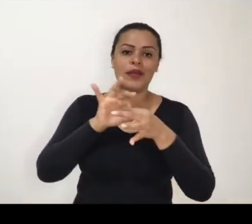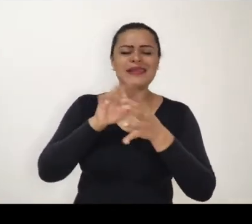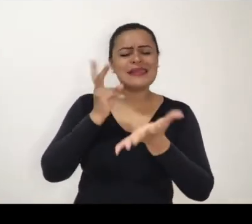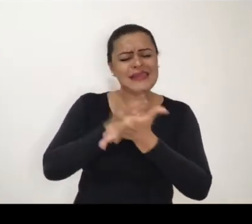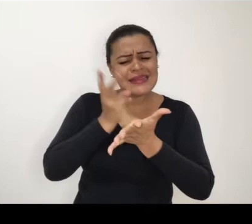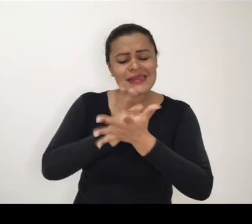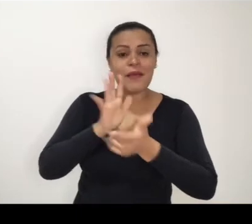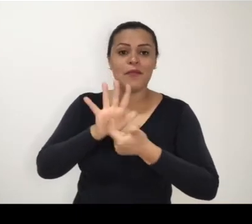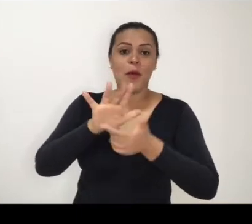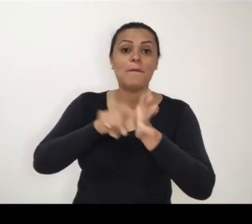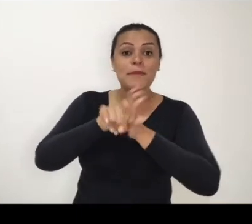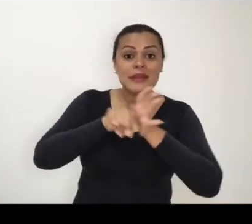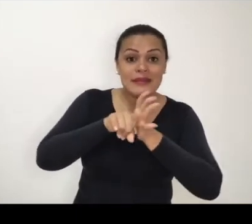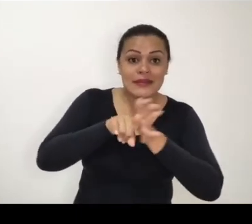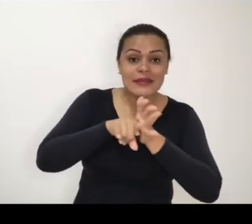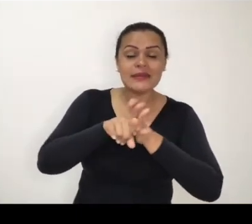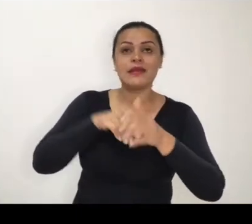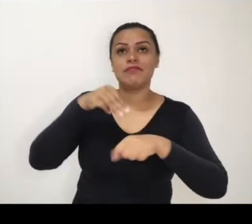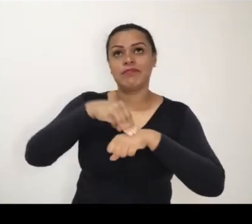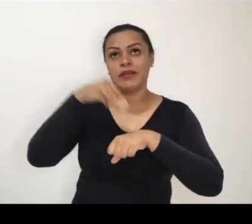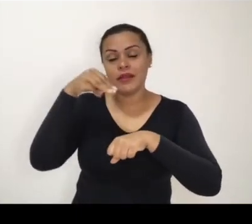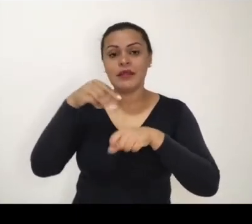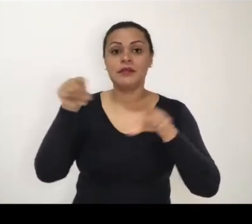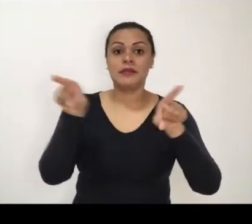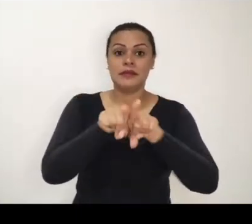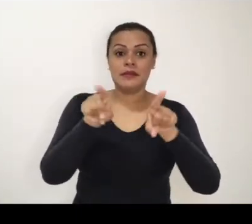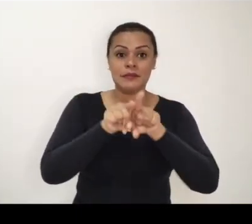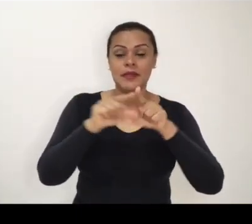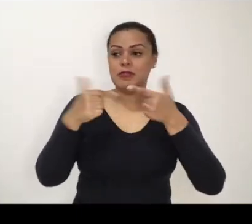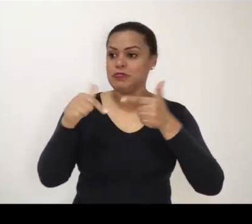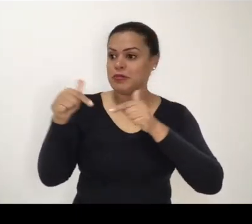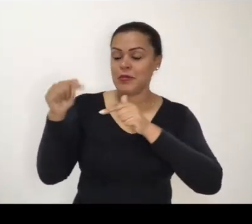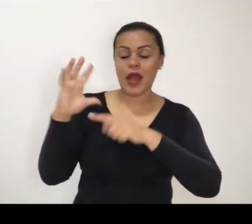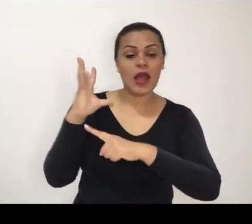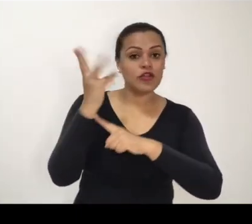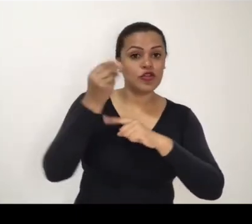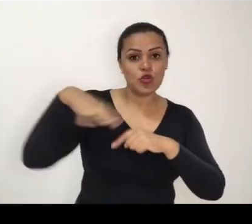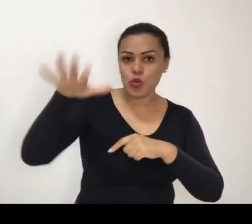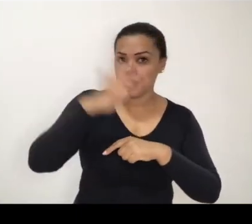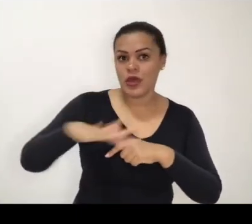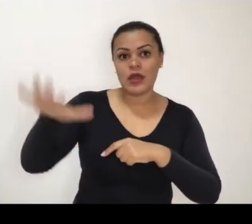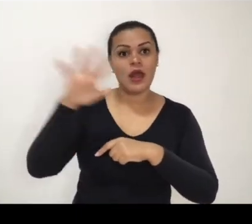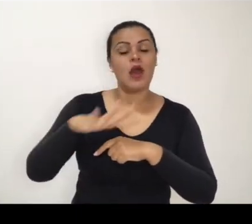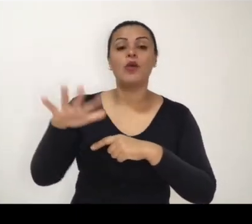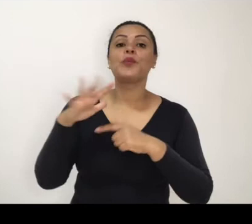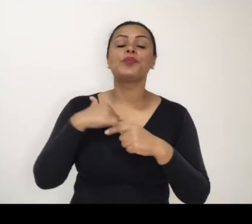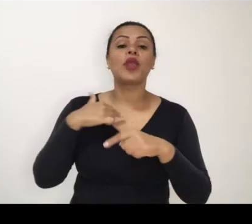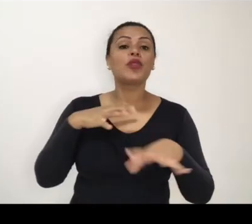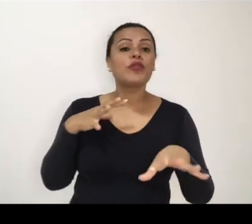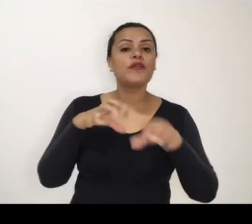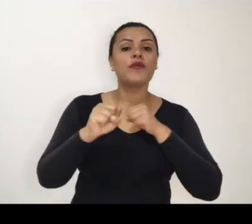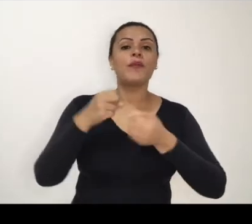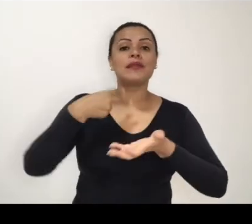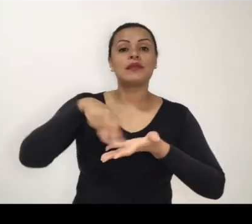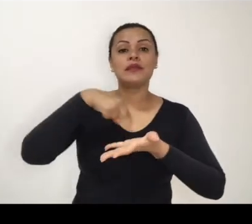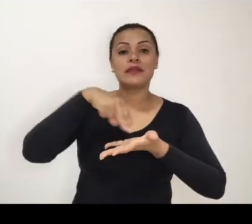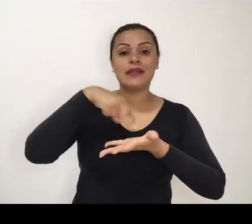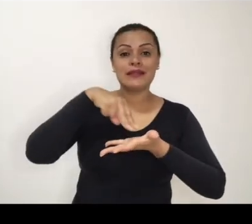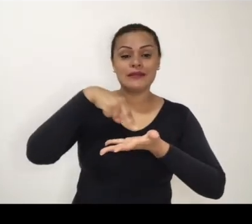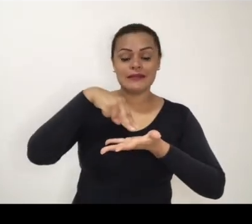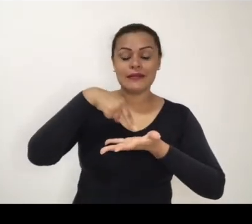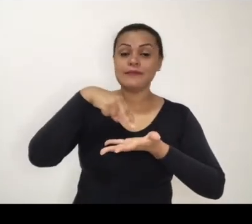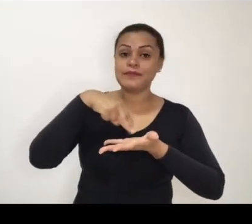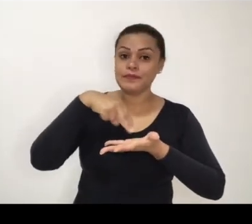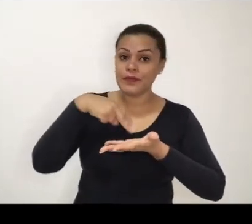não só na pesquisa do mestrado, mas nos trabalhos artísticos, né. Eu tive uma formação em dança aqui